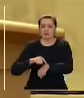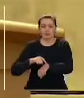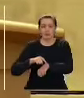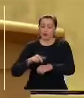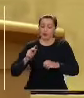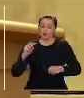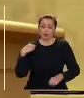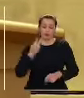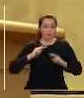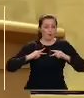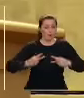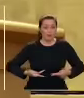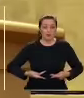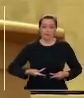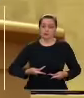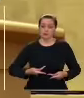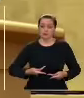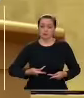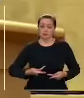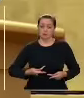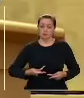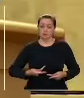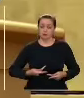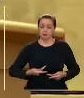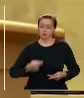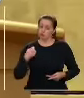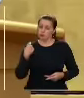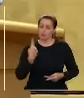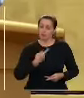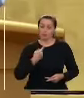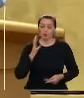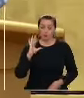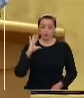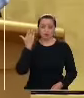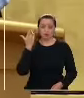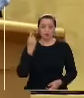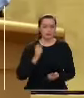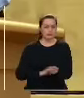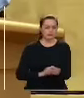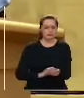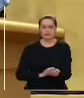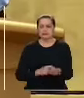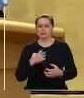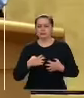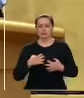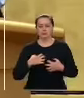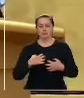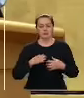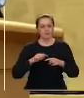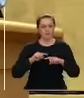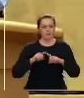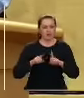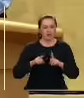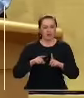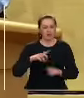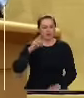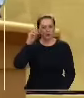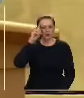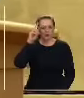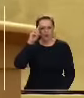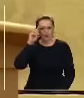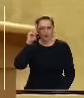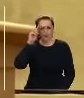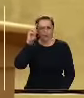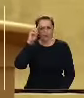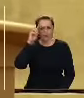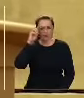humanidade, mas não deixa o sol se pôr, a noite cair e o dia raiar, e aquilo